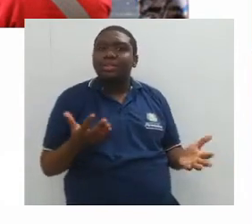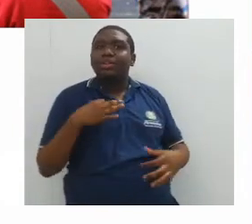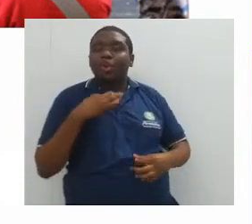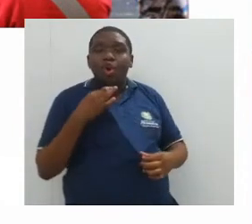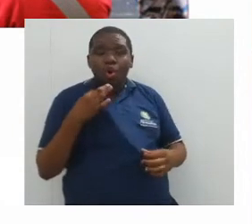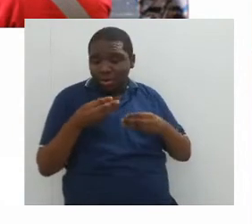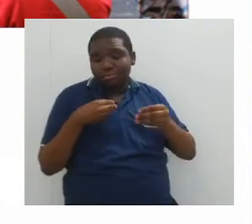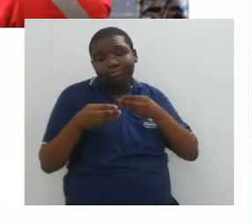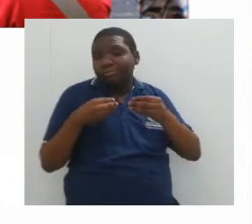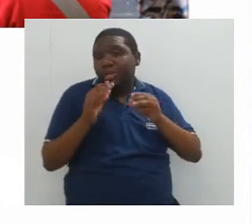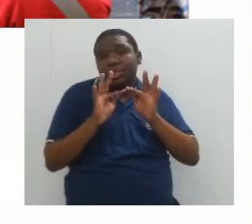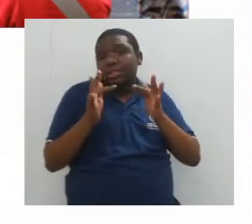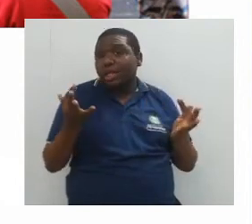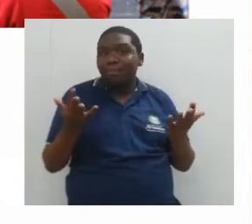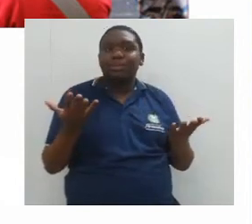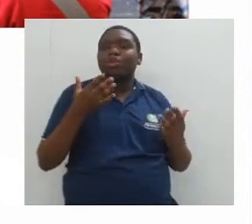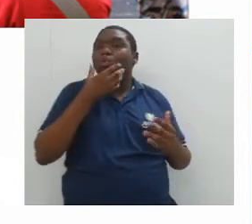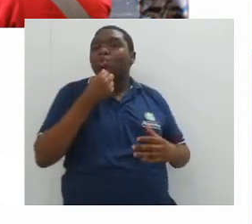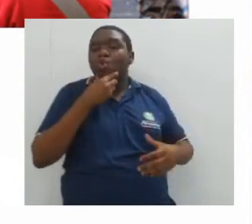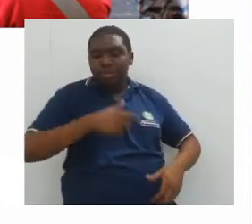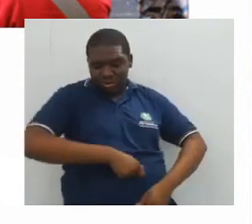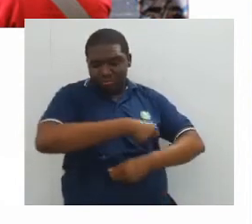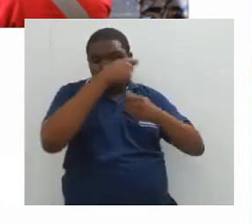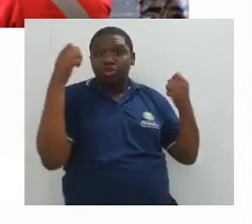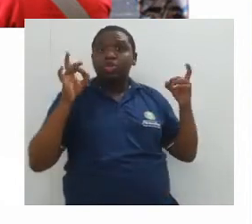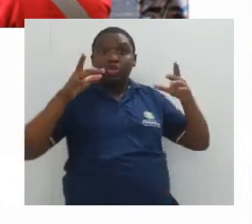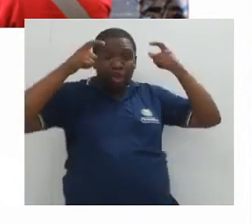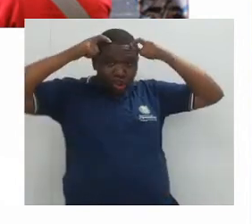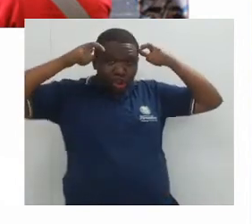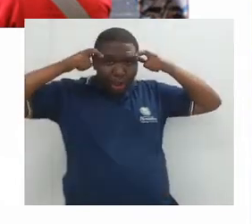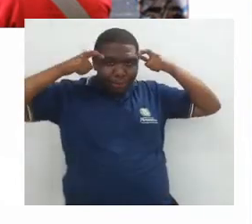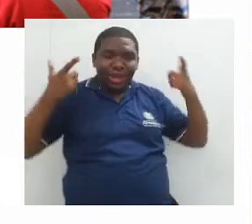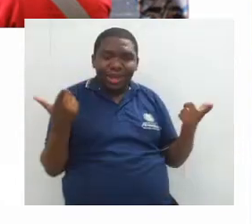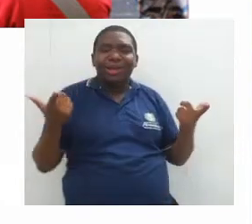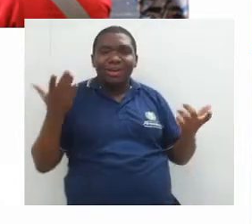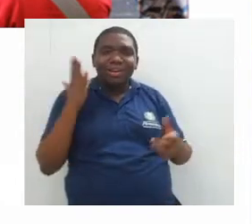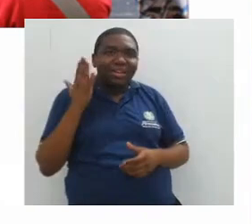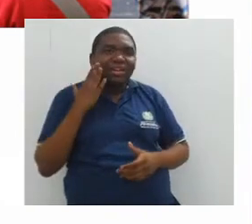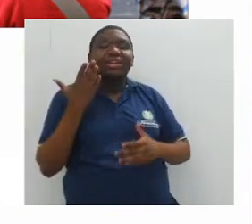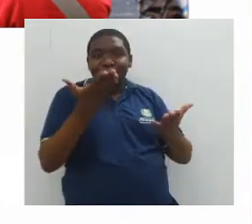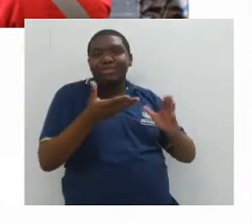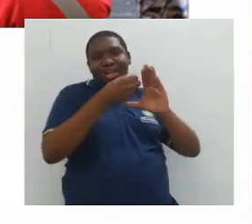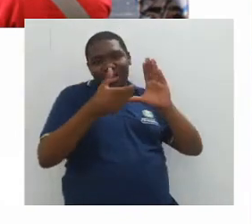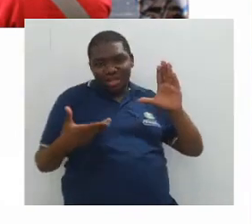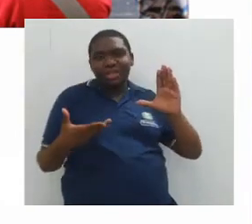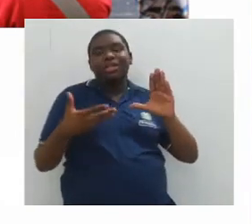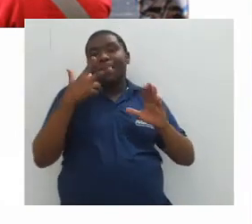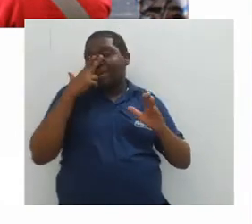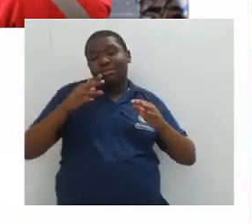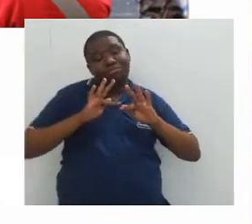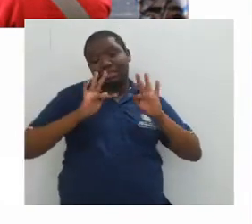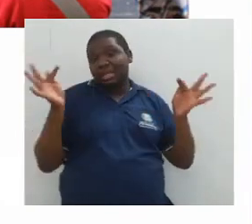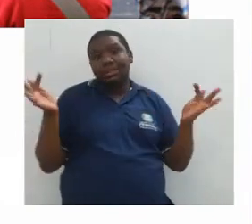de algodão, os homens eles estão sem camisa, só com chapéu de palha, que caracteriza justamente essa coisa bem